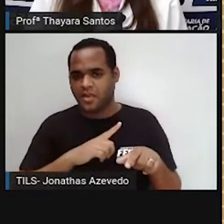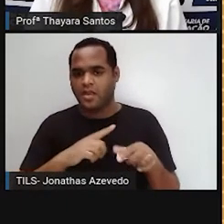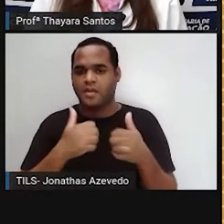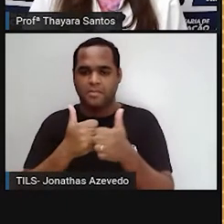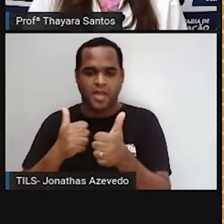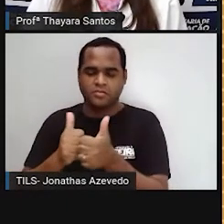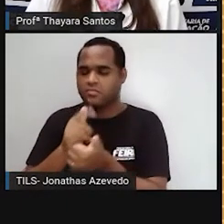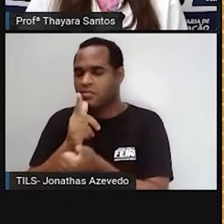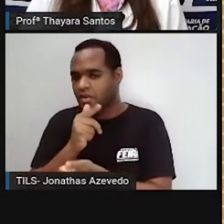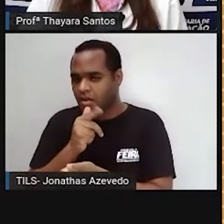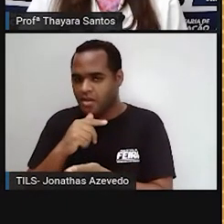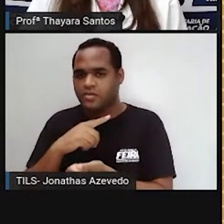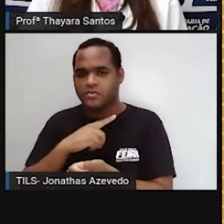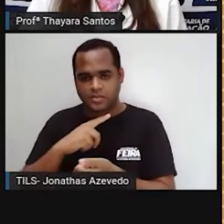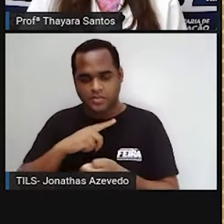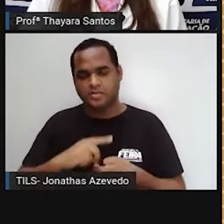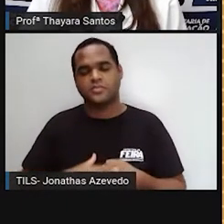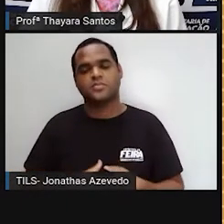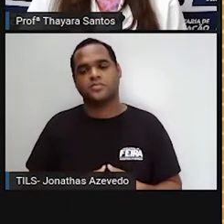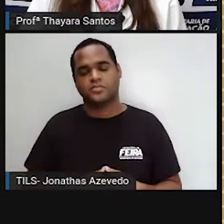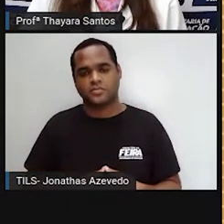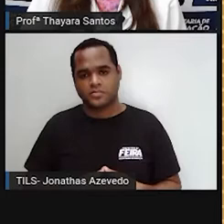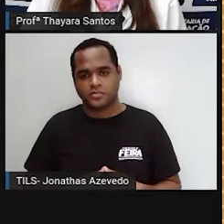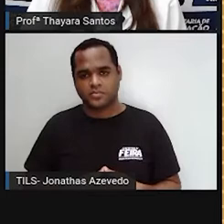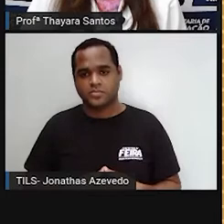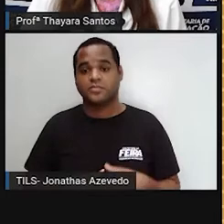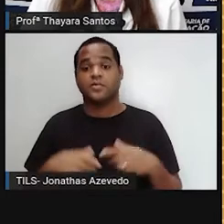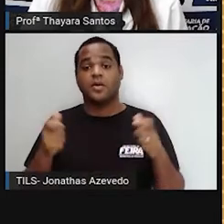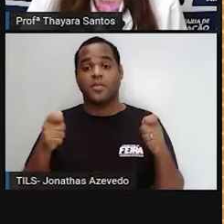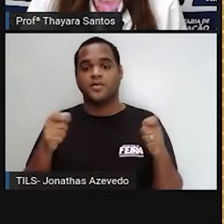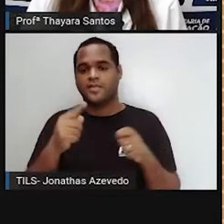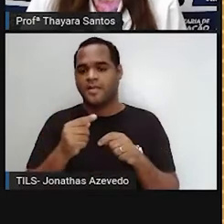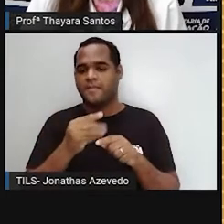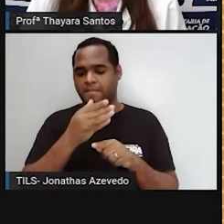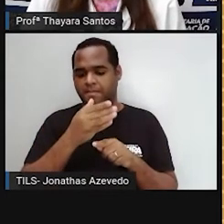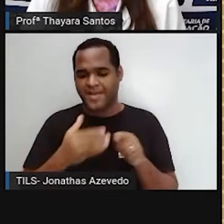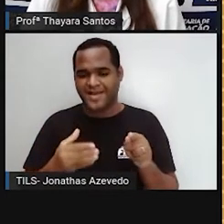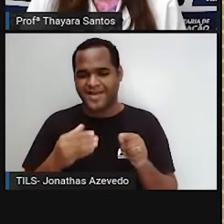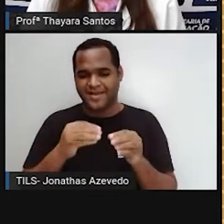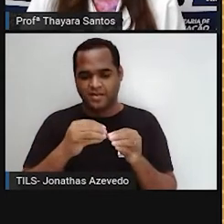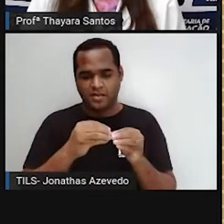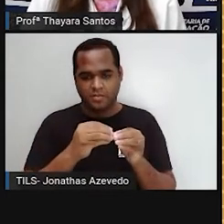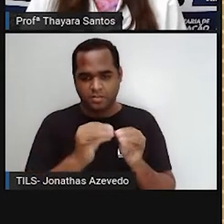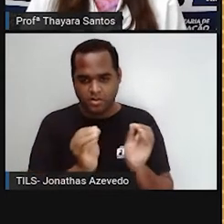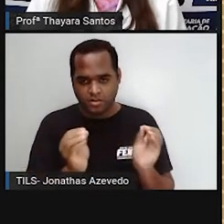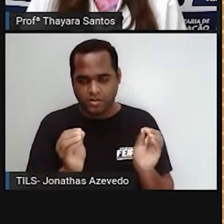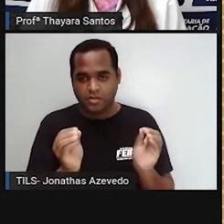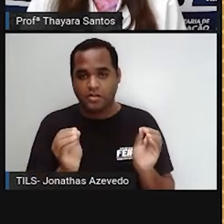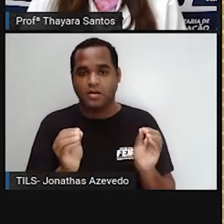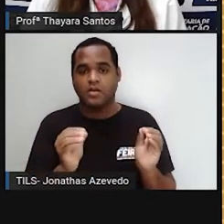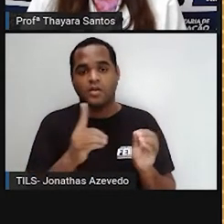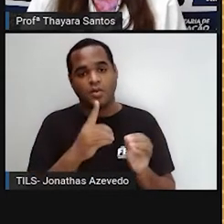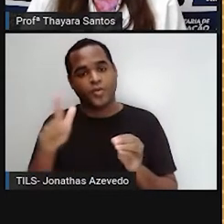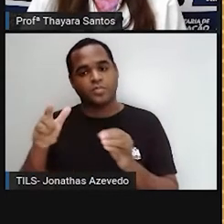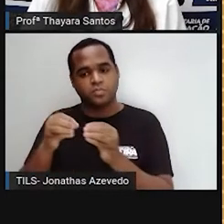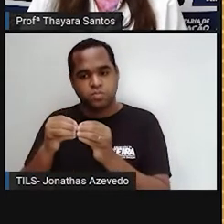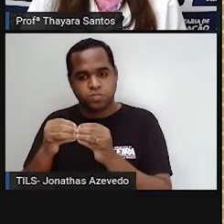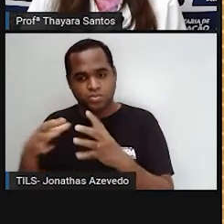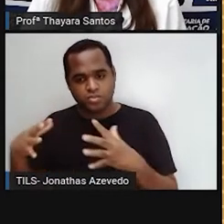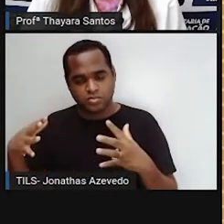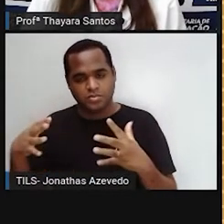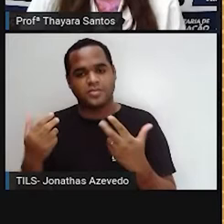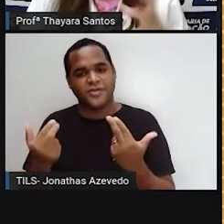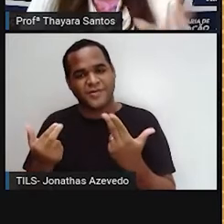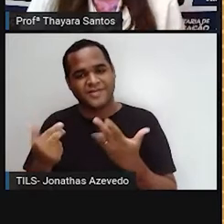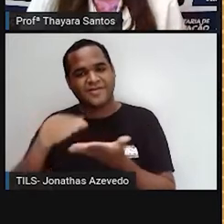ambientes aquáticos. E ele pode, se a gente cortar uma planariazinha dessa aqui no meio, ela vai gerar outra